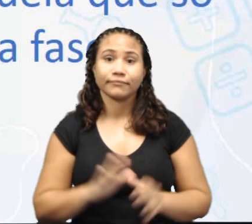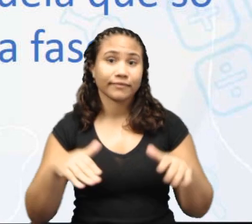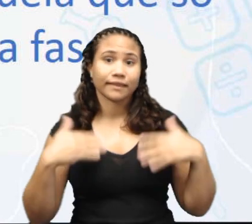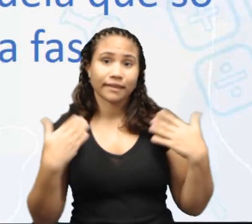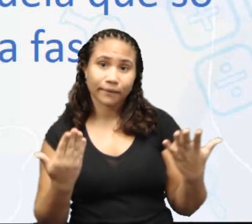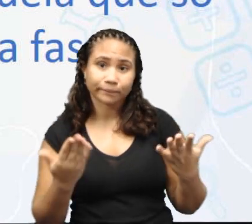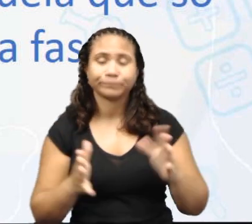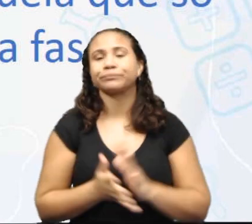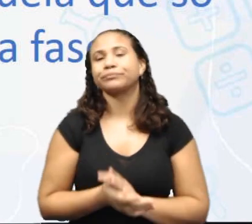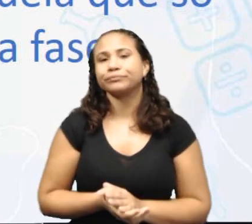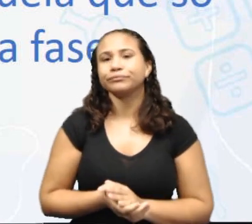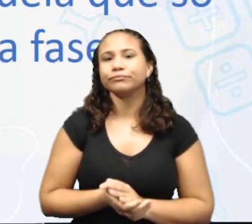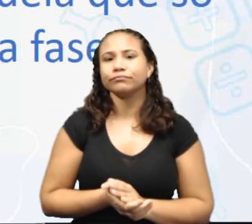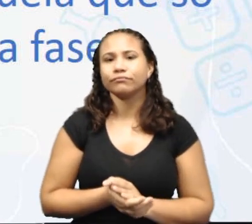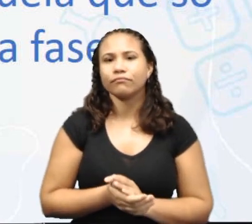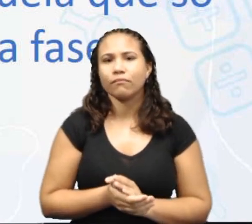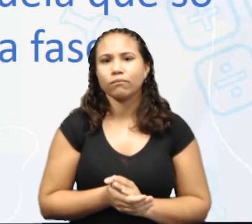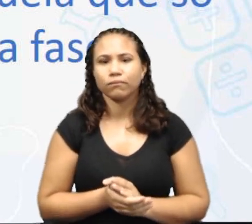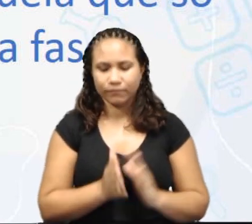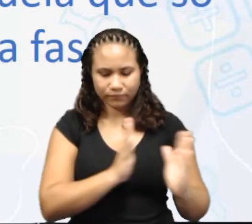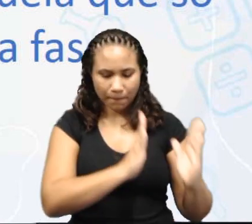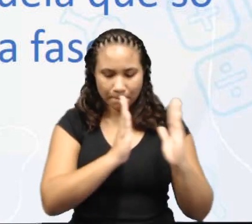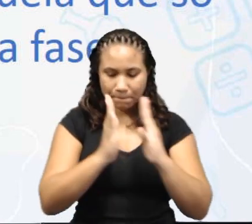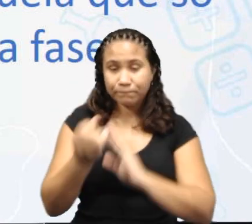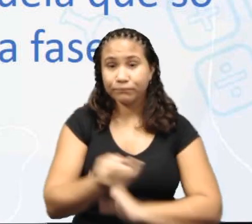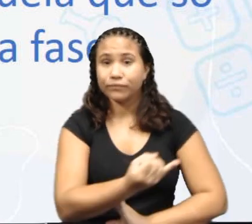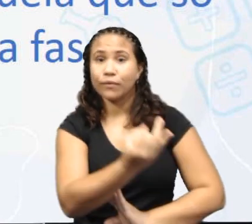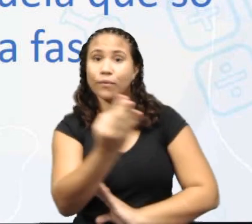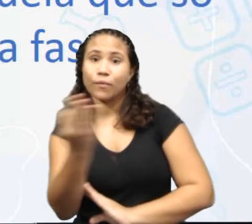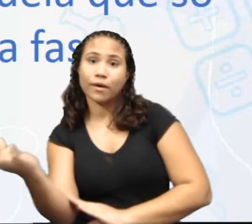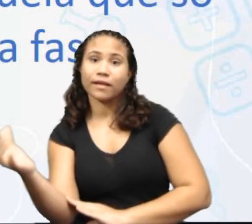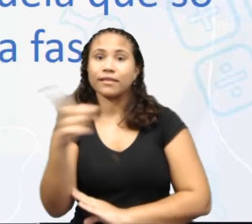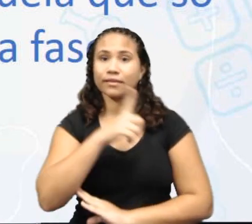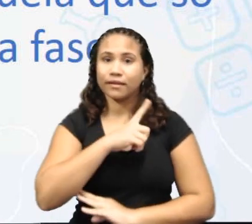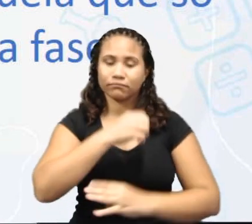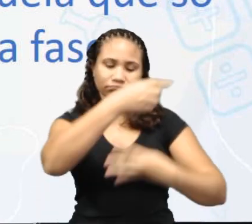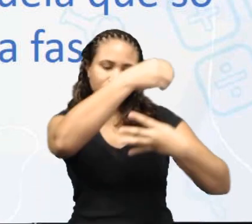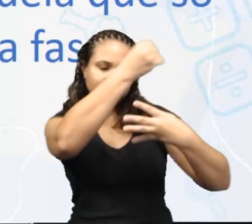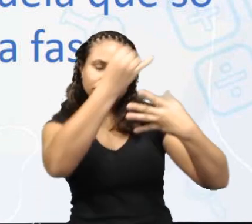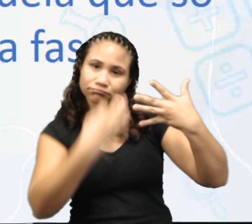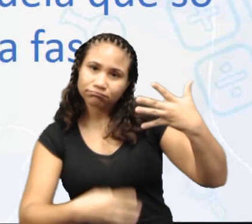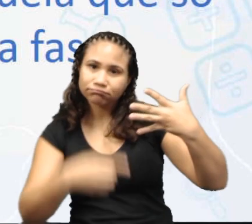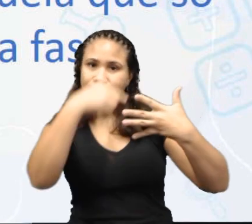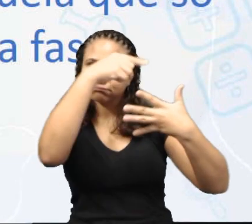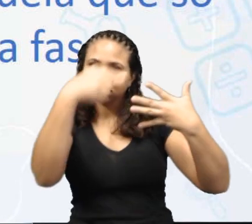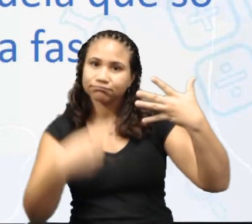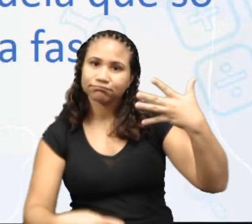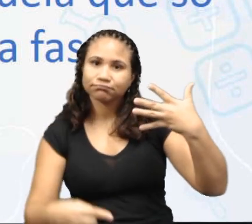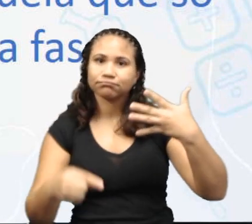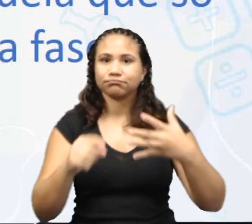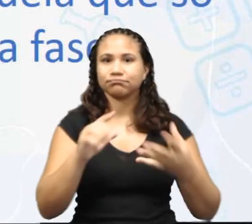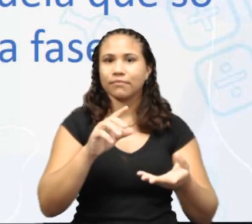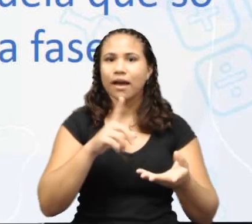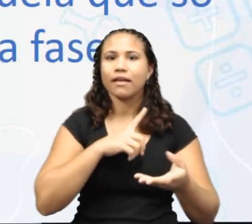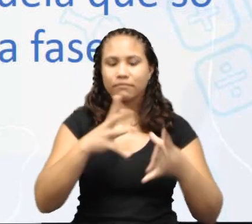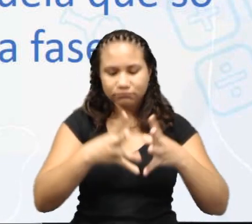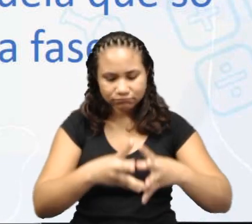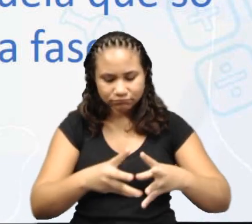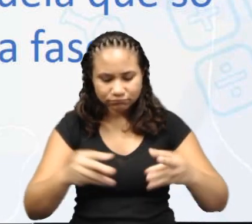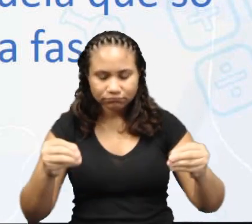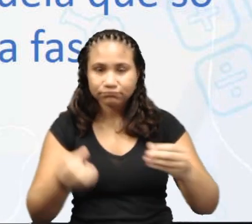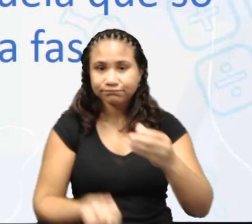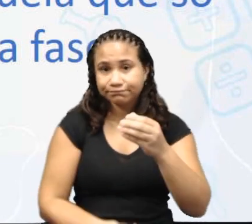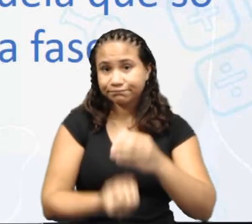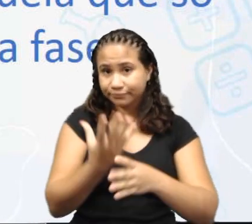Então, de acordo com a quantidade de fases que a mistura tem, eu posso classificar a mistura em 2 tipos, homogênea e